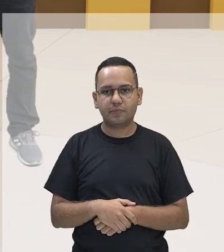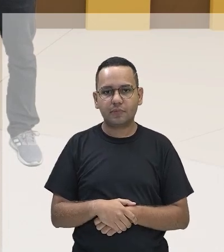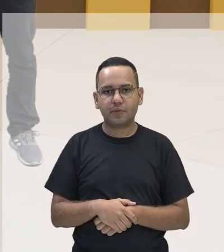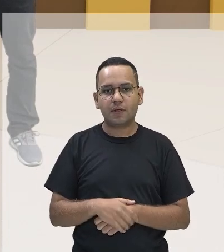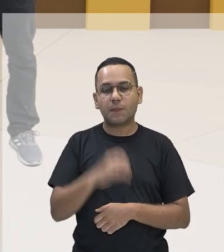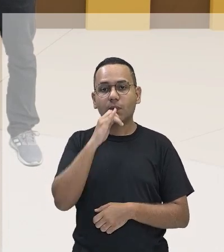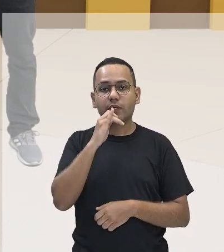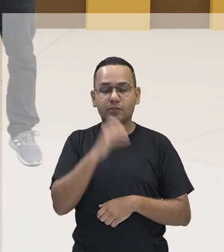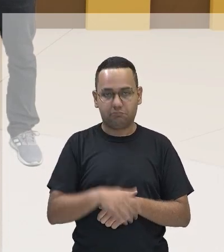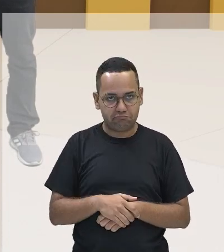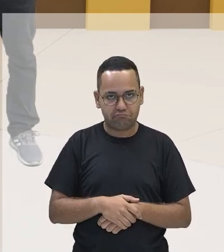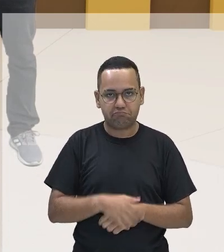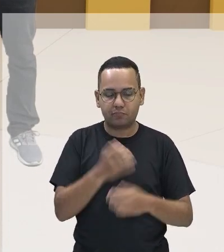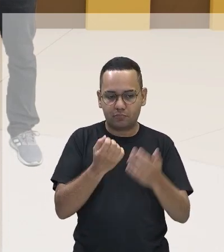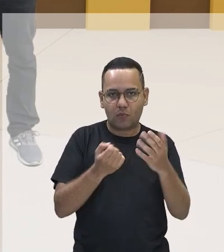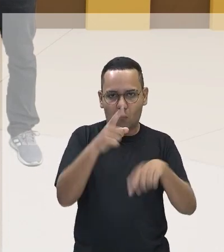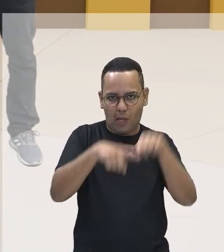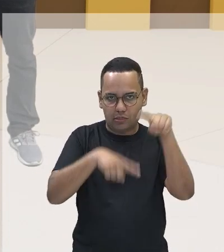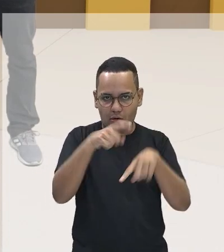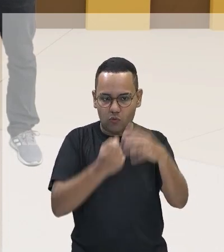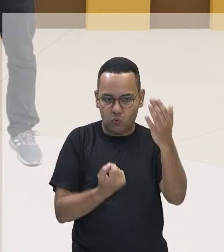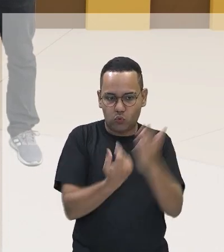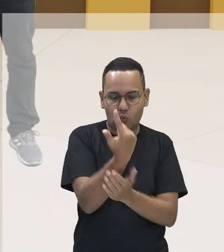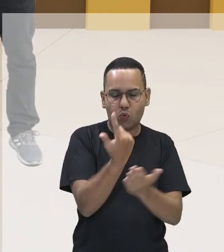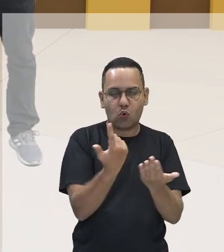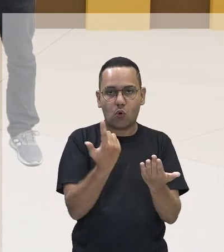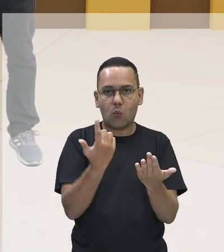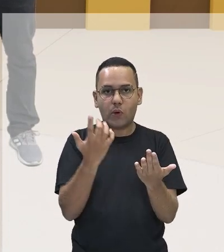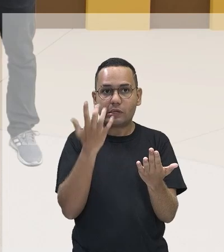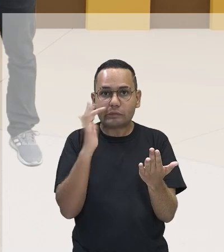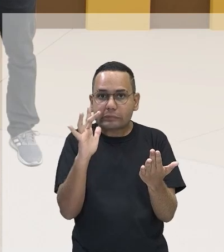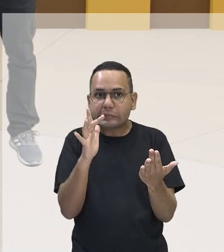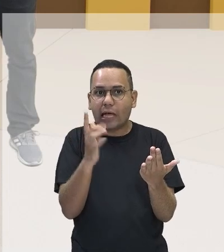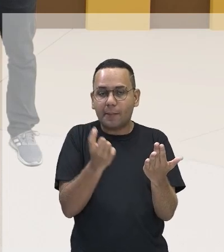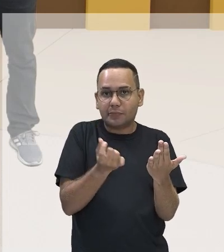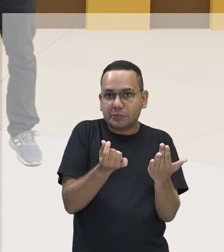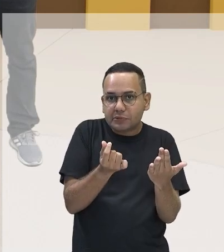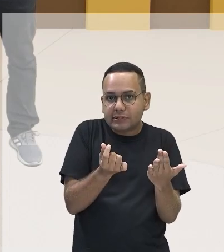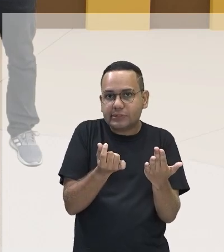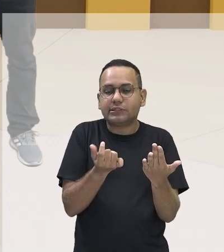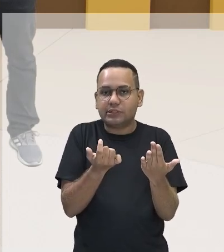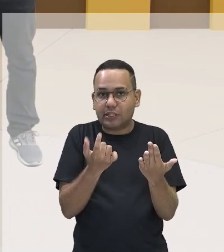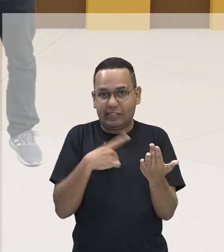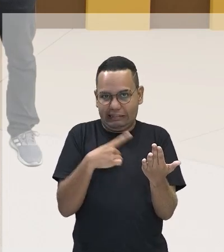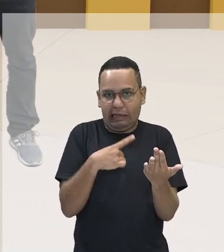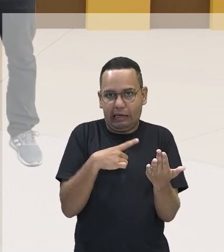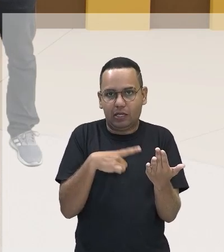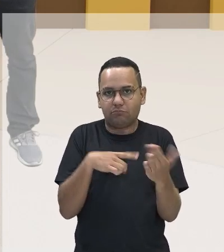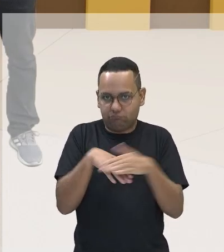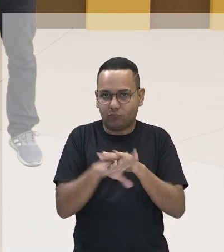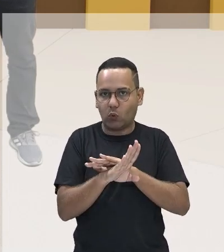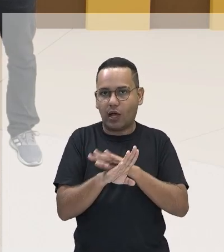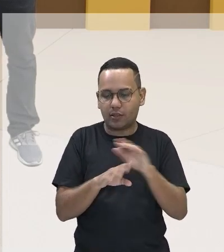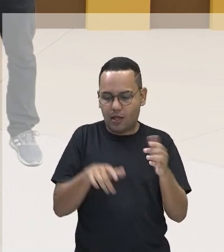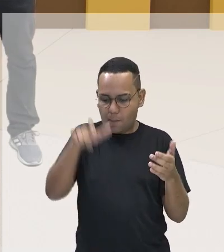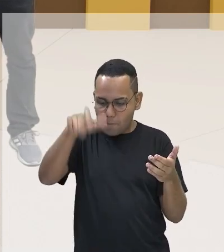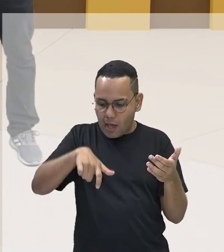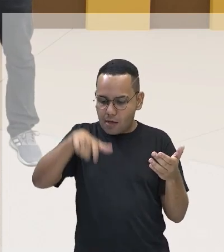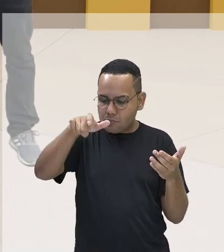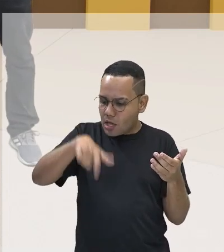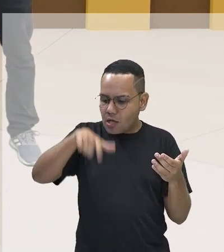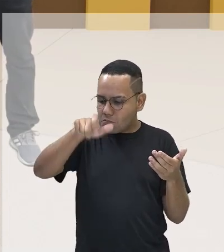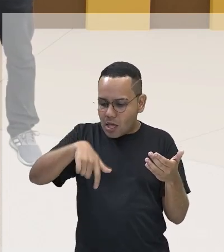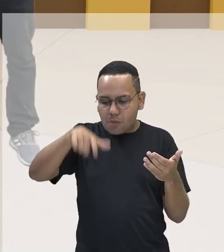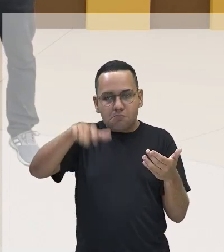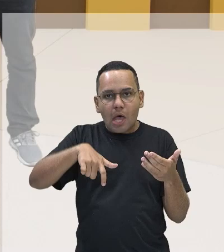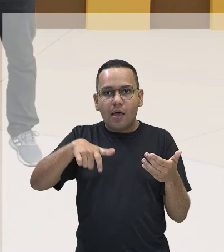imediato, você acaba, né, perdendo ali um pouco do controle e depois, quando você vai ver, às vezes a sua fatura está maior do que o que você vai